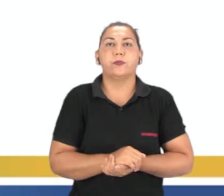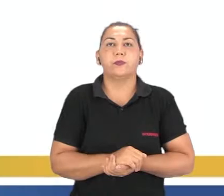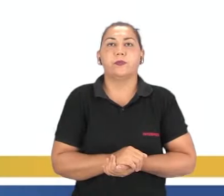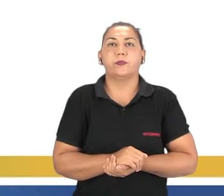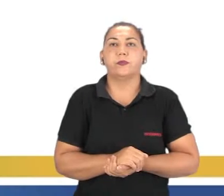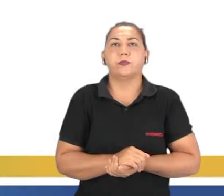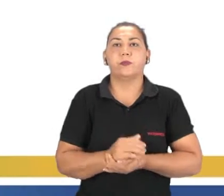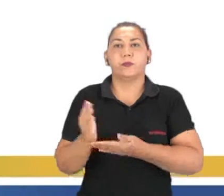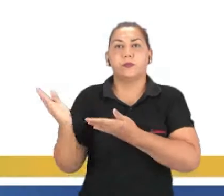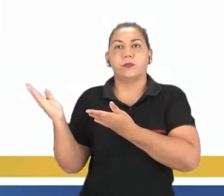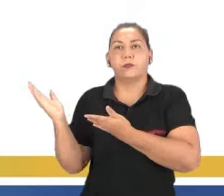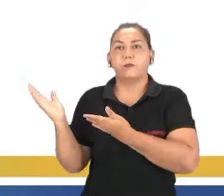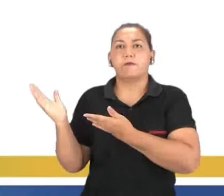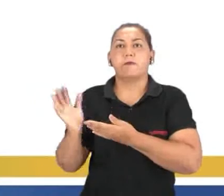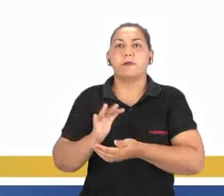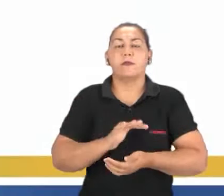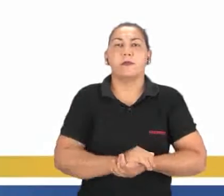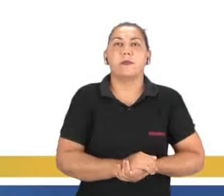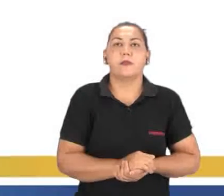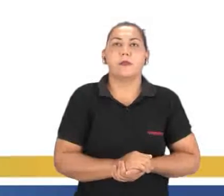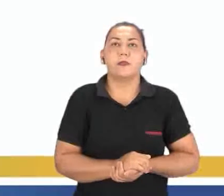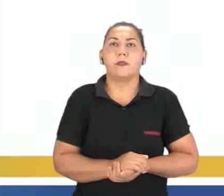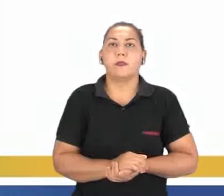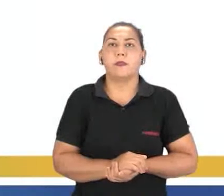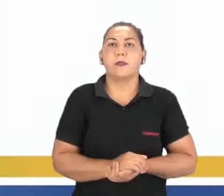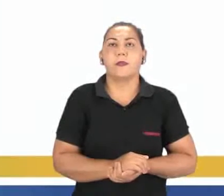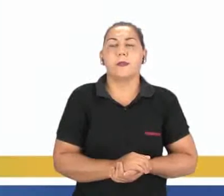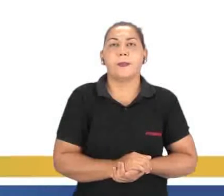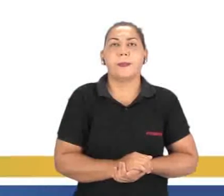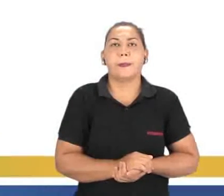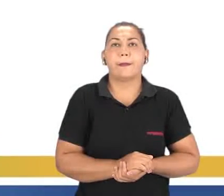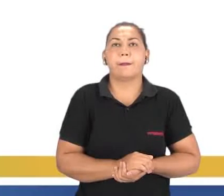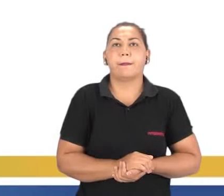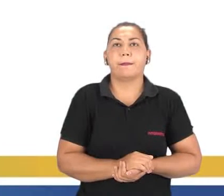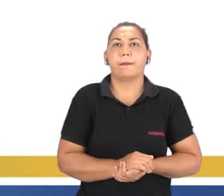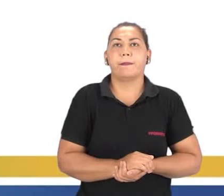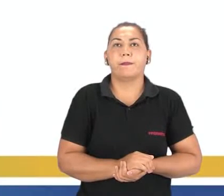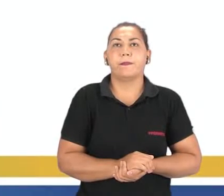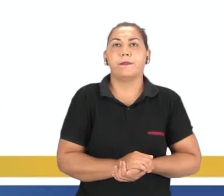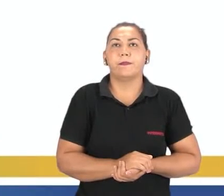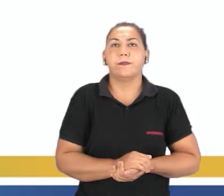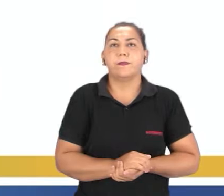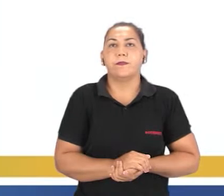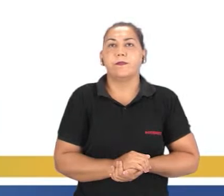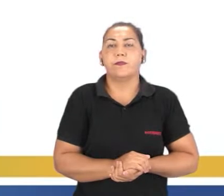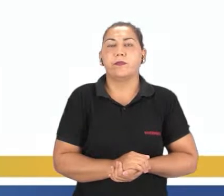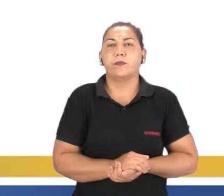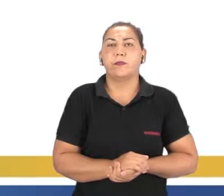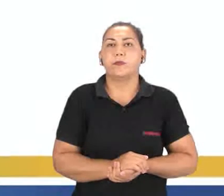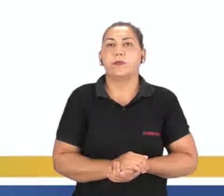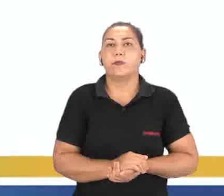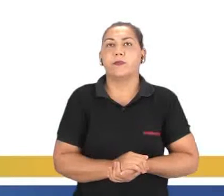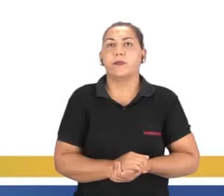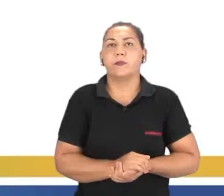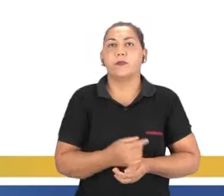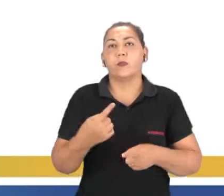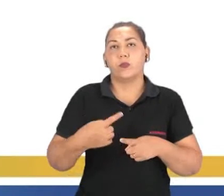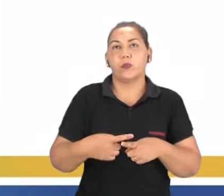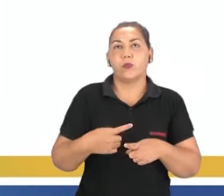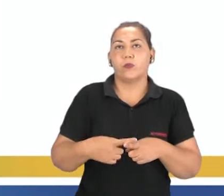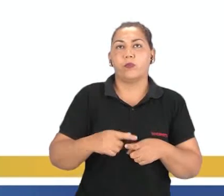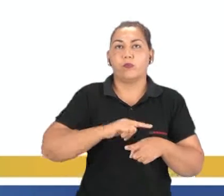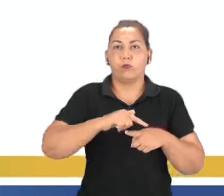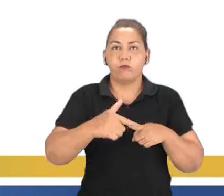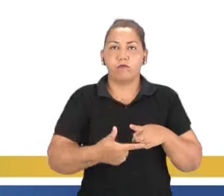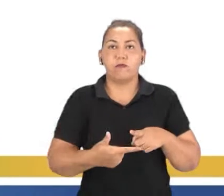a coloração verde ela é recessiva, Rzão, Rzão ou Rzão, Rzinho, porque a textura lisa ela